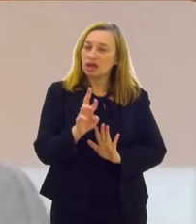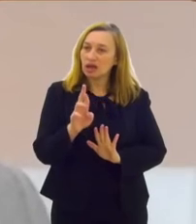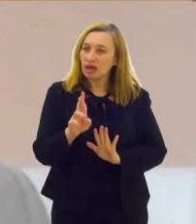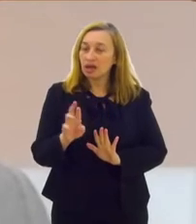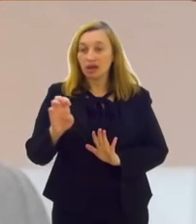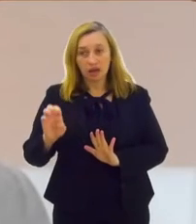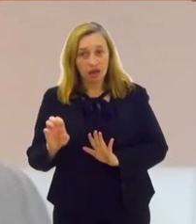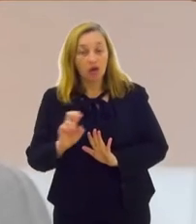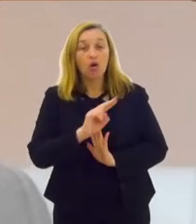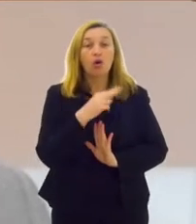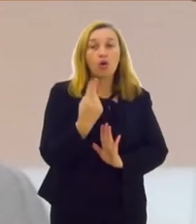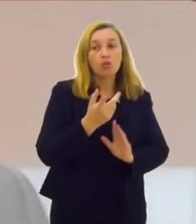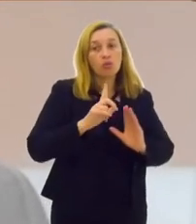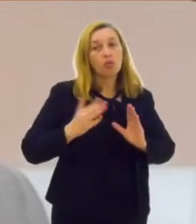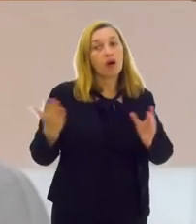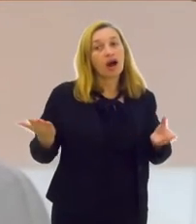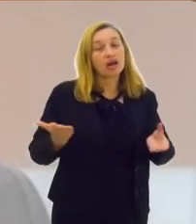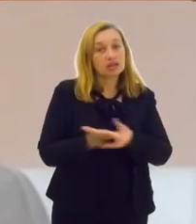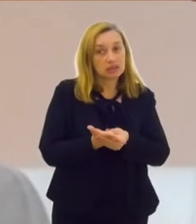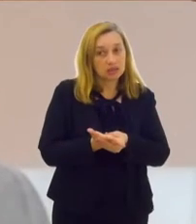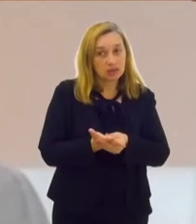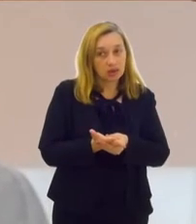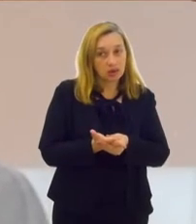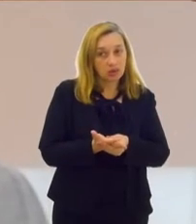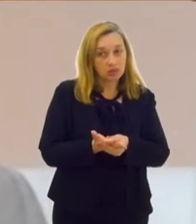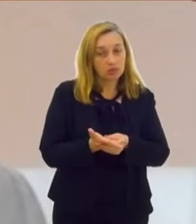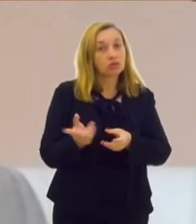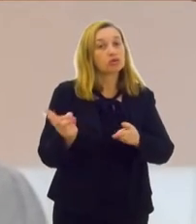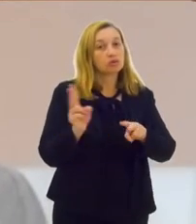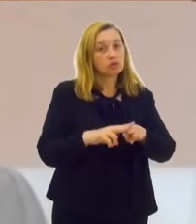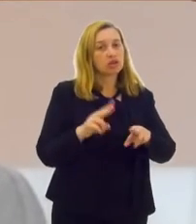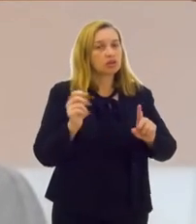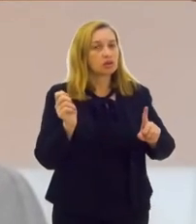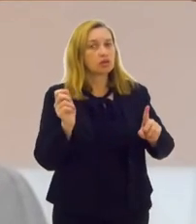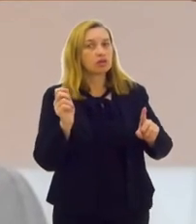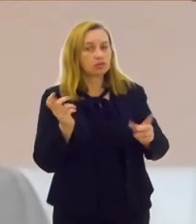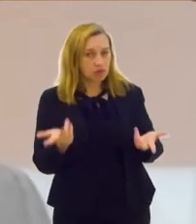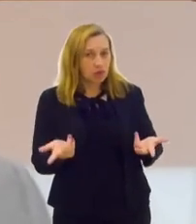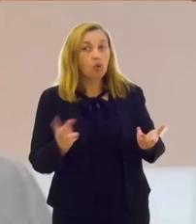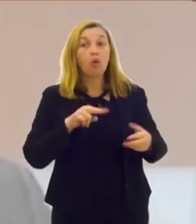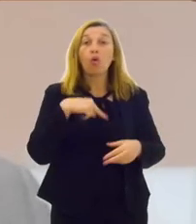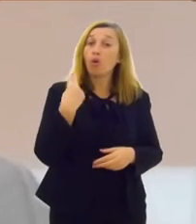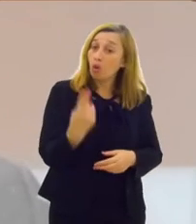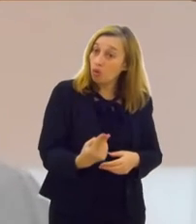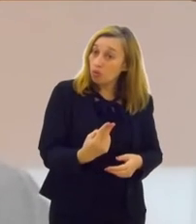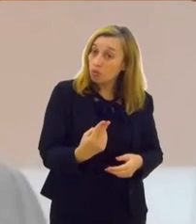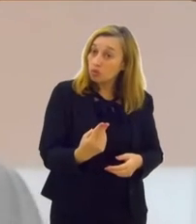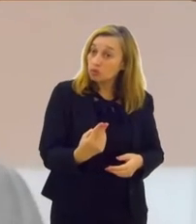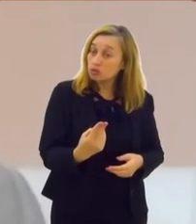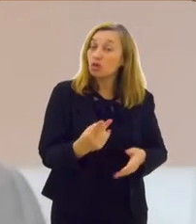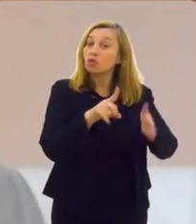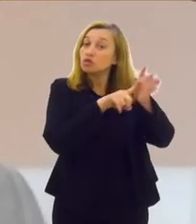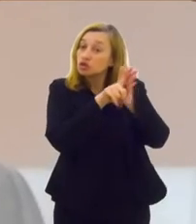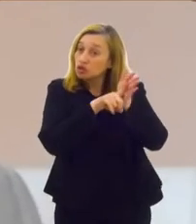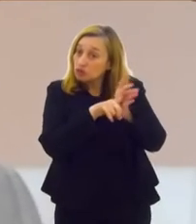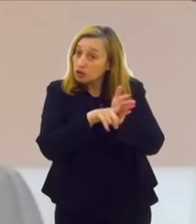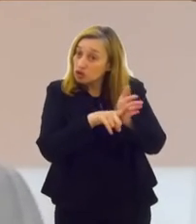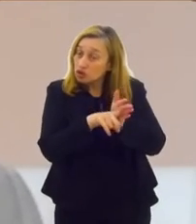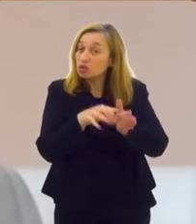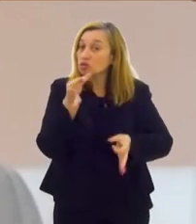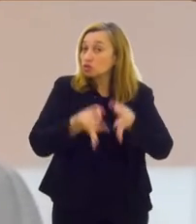TRE ou uma ação de impugnação de mandato eletivo, ou mesmo uma ação